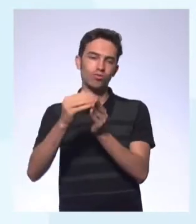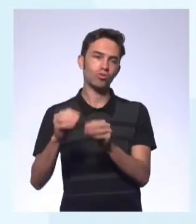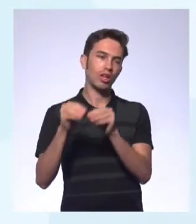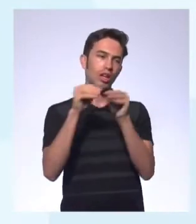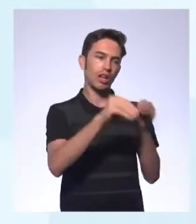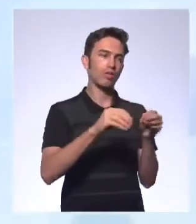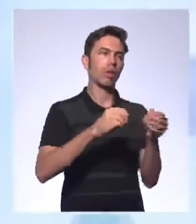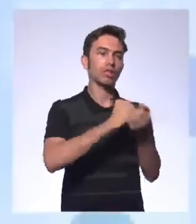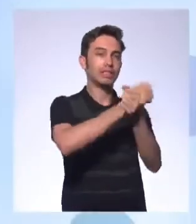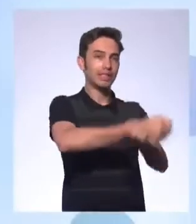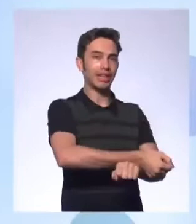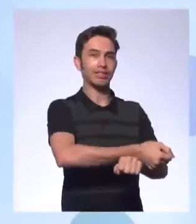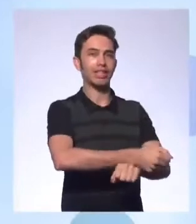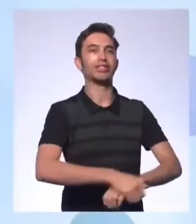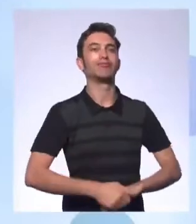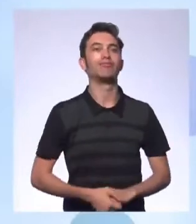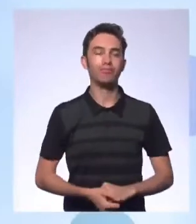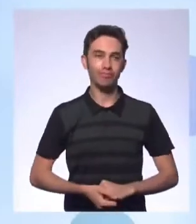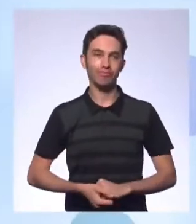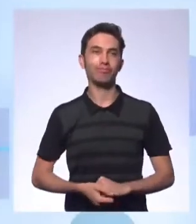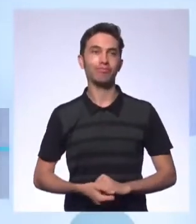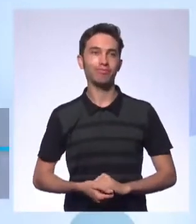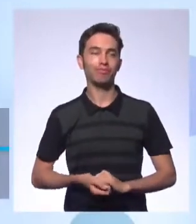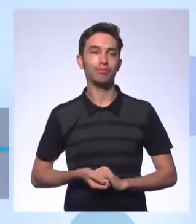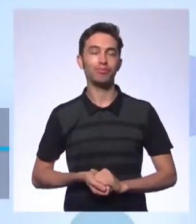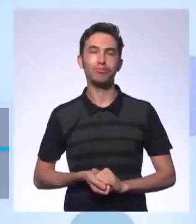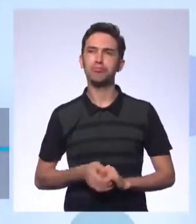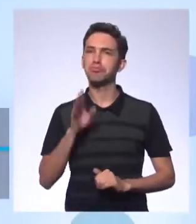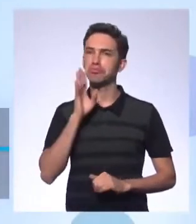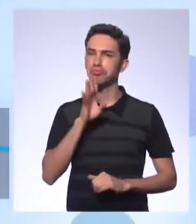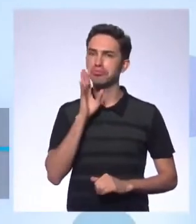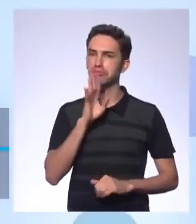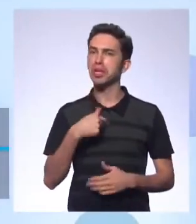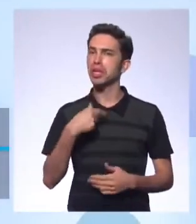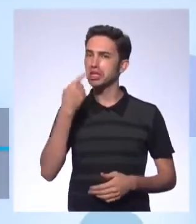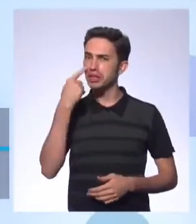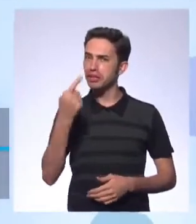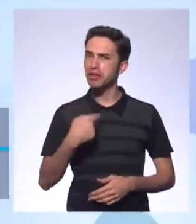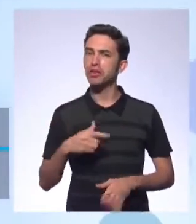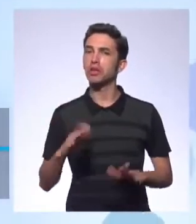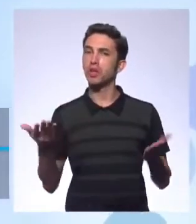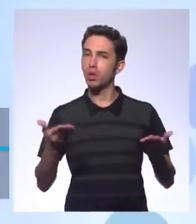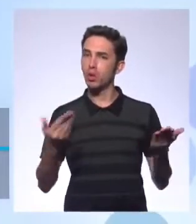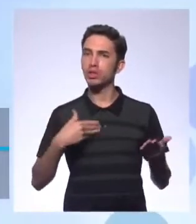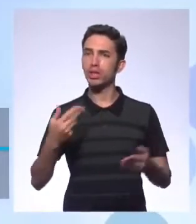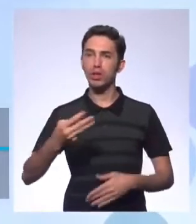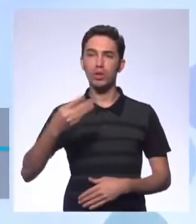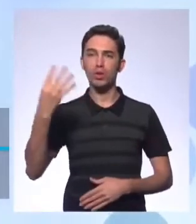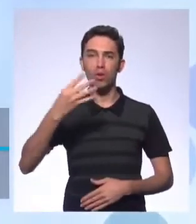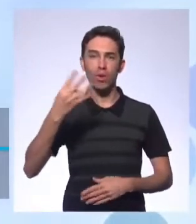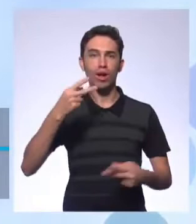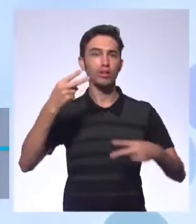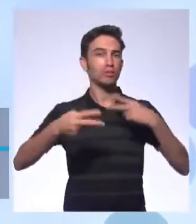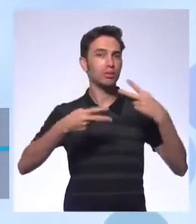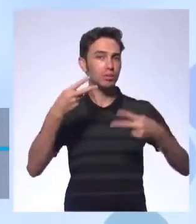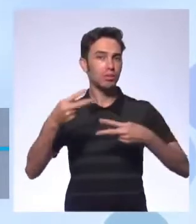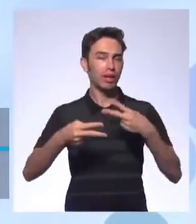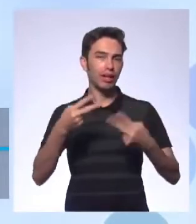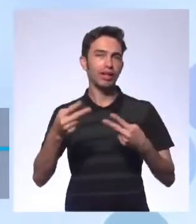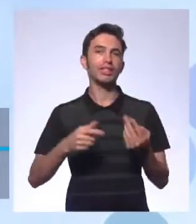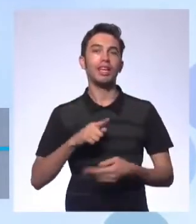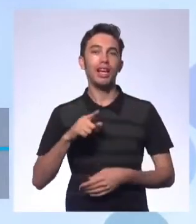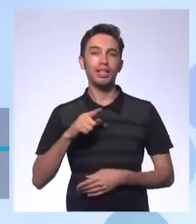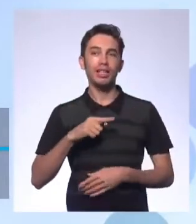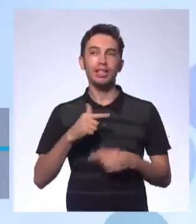escravizadas. Bem legal, olha só, e olha como está bem propositivo esse quarto bimestre, né? Caímos exatamente